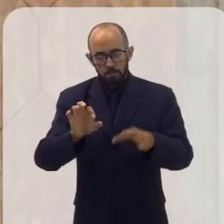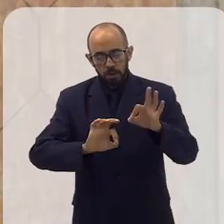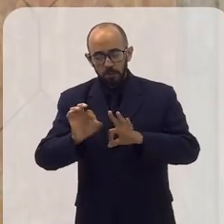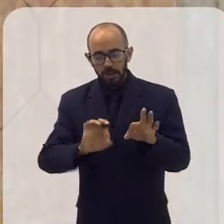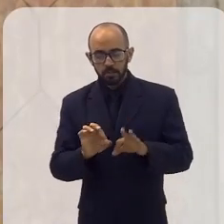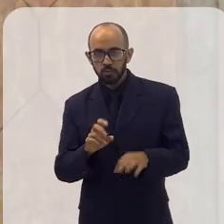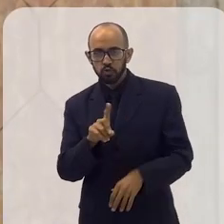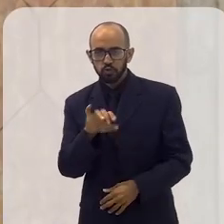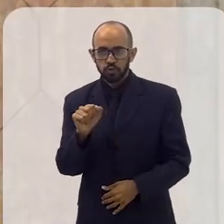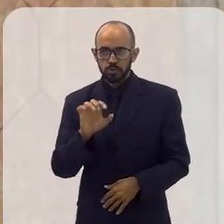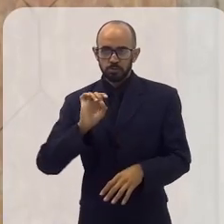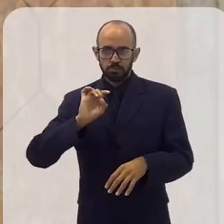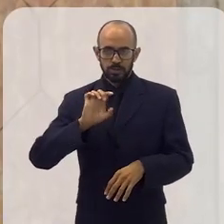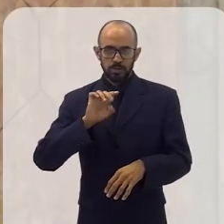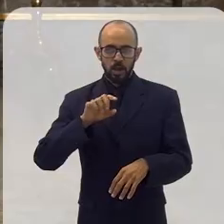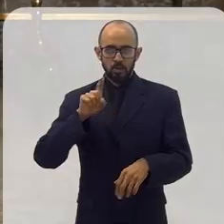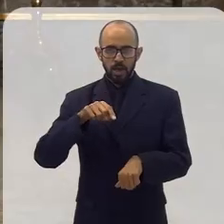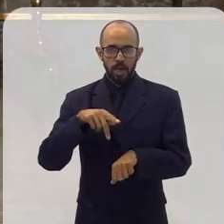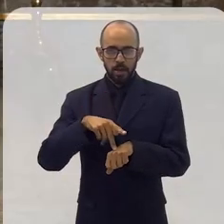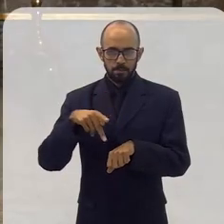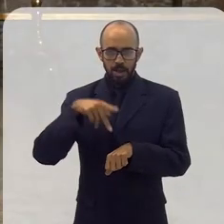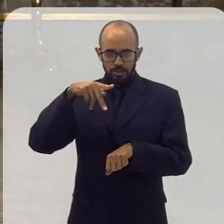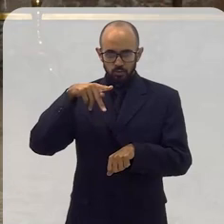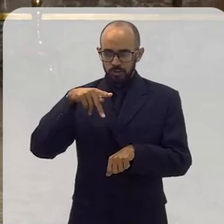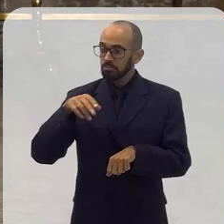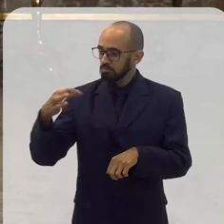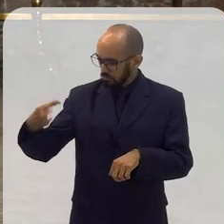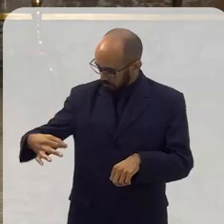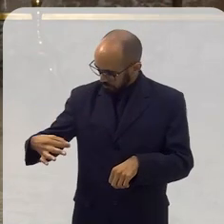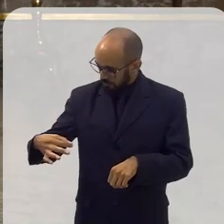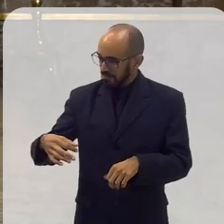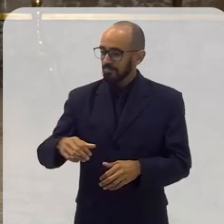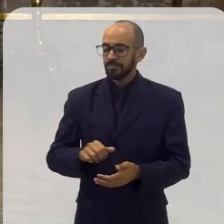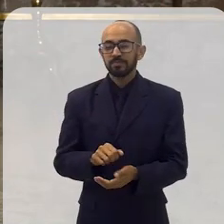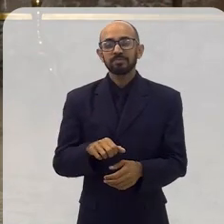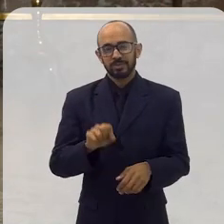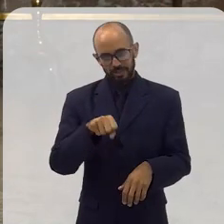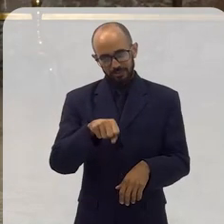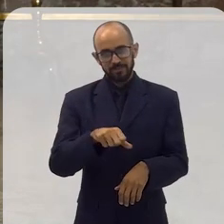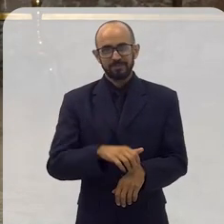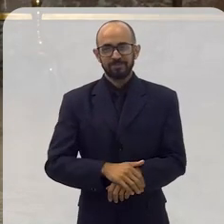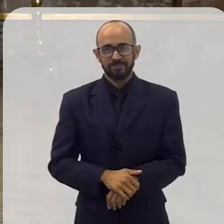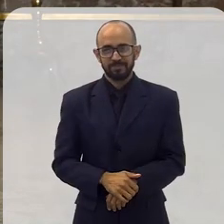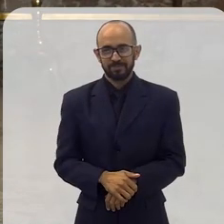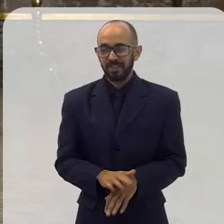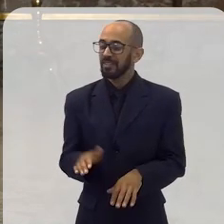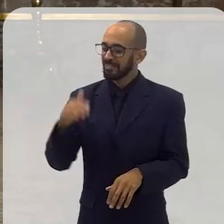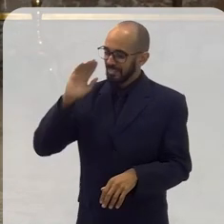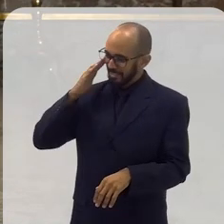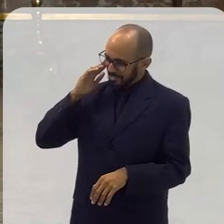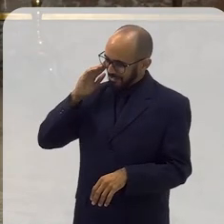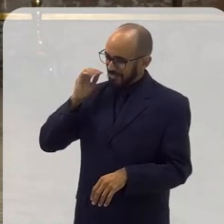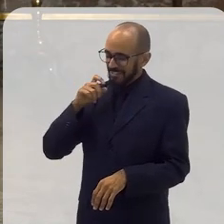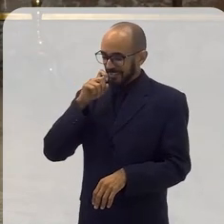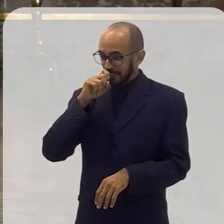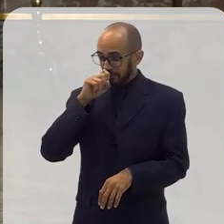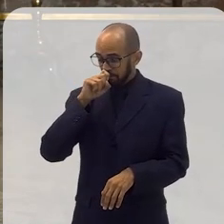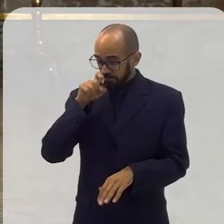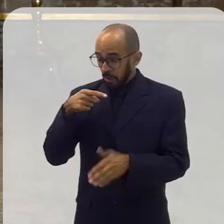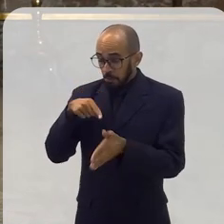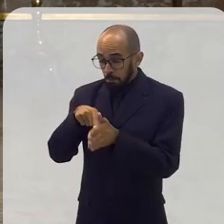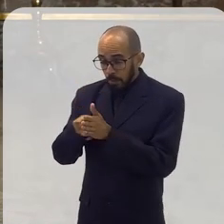Preparando para o dia mais especial, que seria a Se é a Páscoa. Páscoa. Correto? Correto. Então tá. Conseguimos